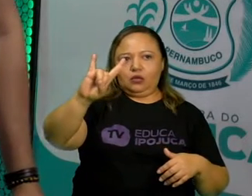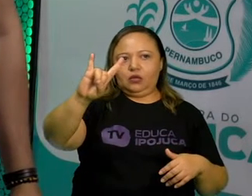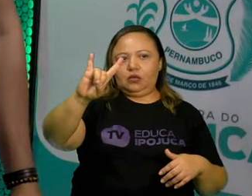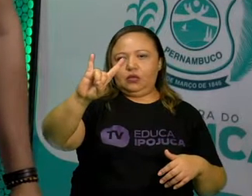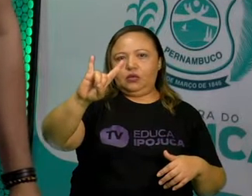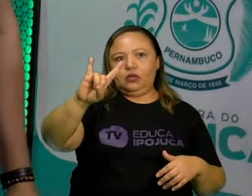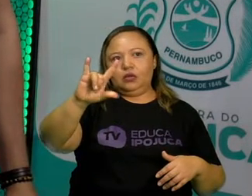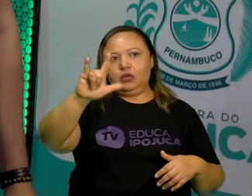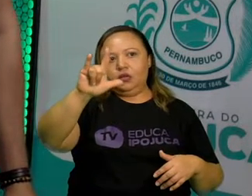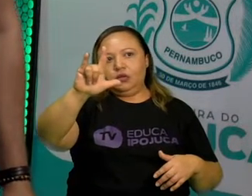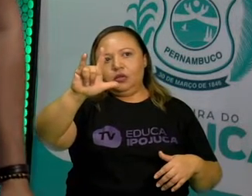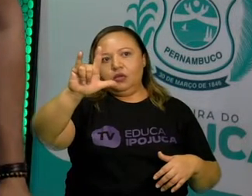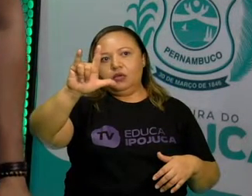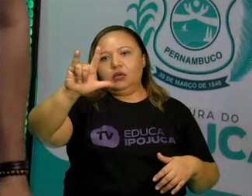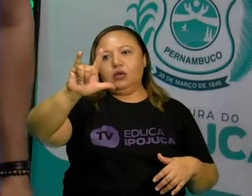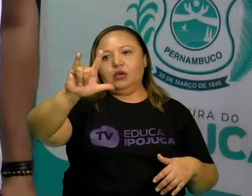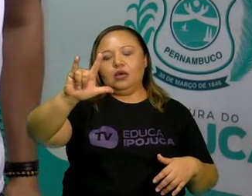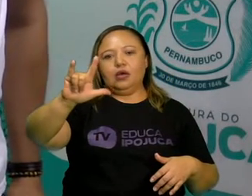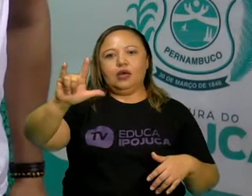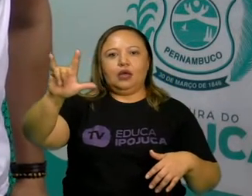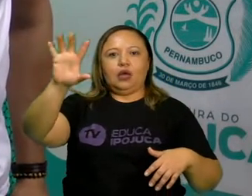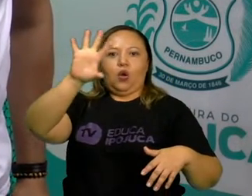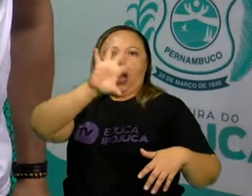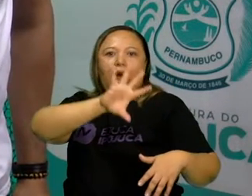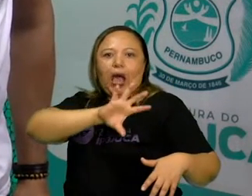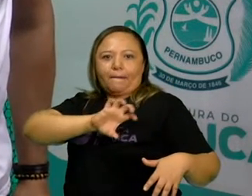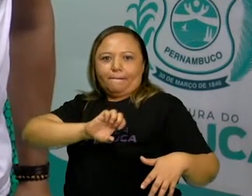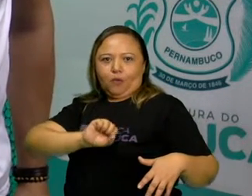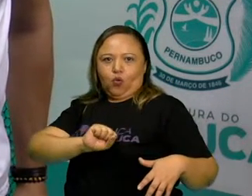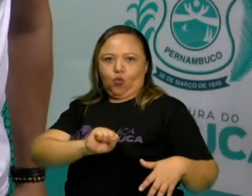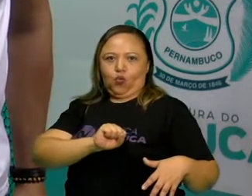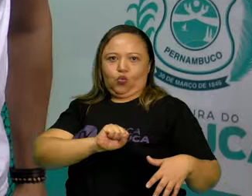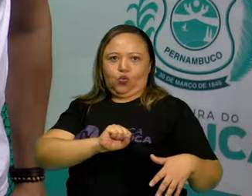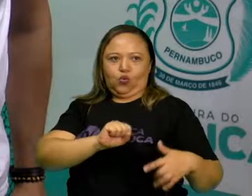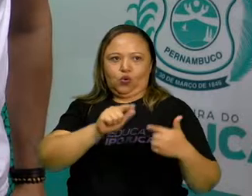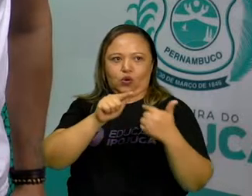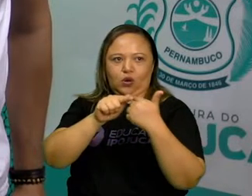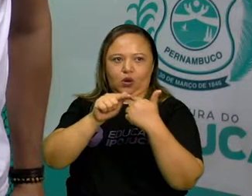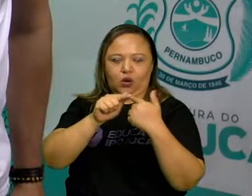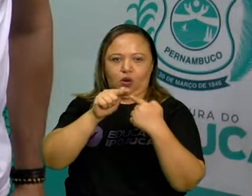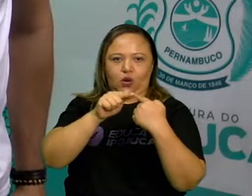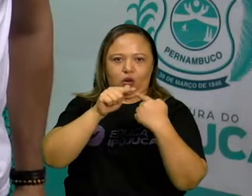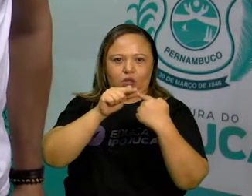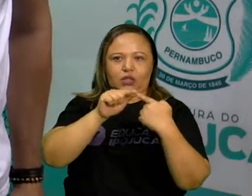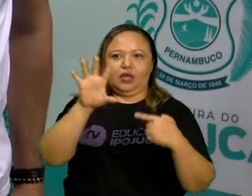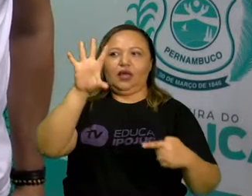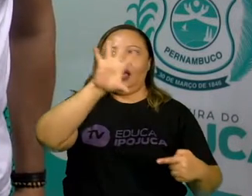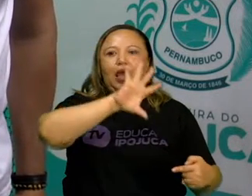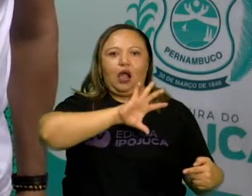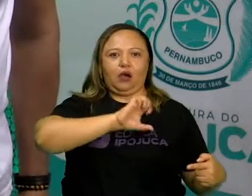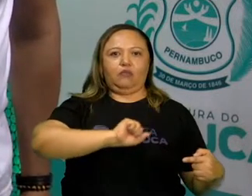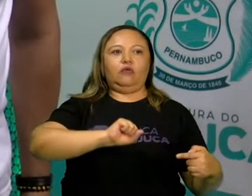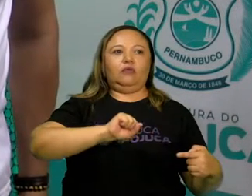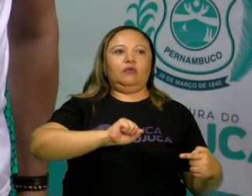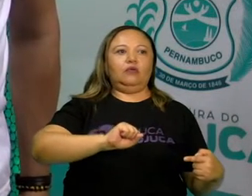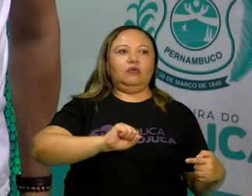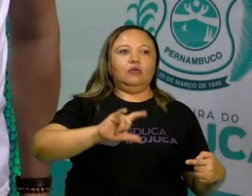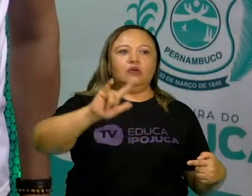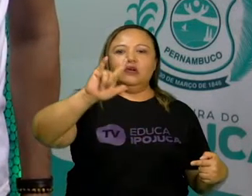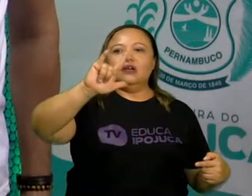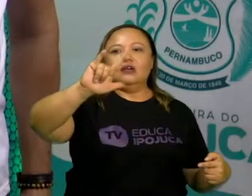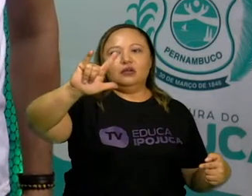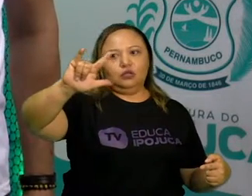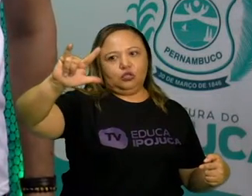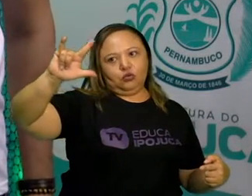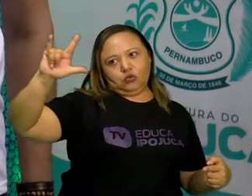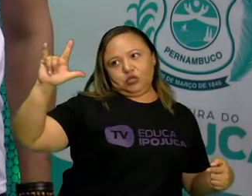aqui, amor incondicional. Esse gesto significa amor incondicional. Não tem nada a ver com o demônio, viu?